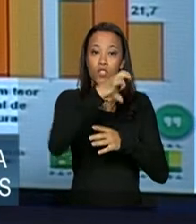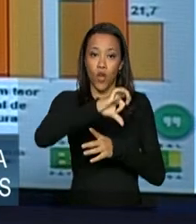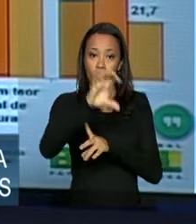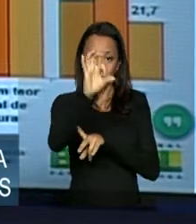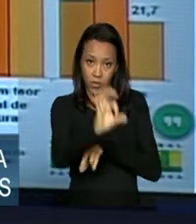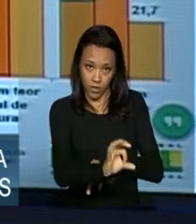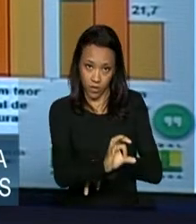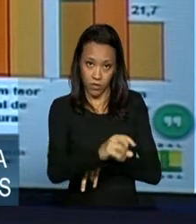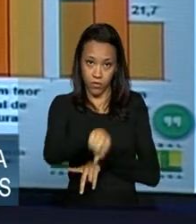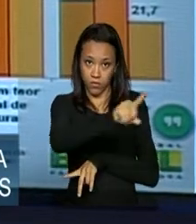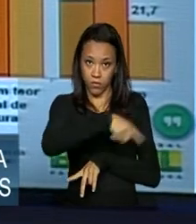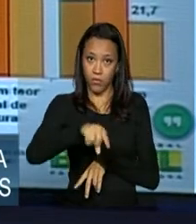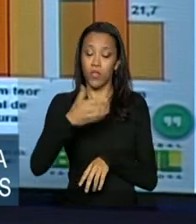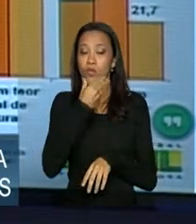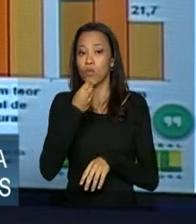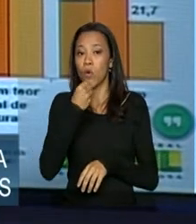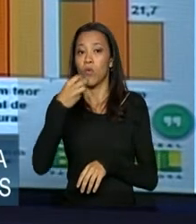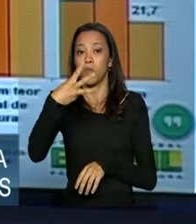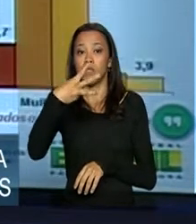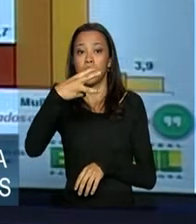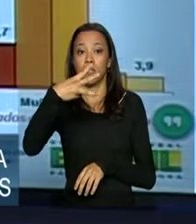aqui também na liderança,